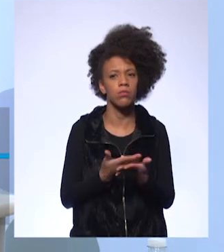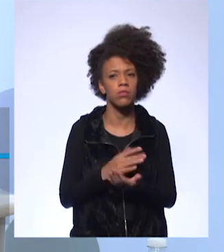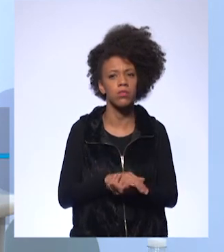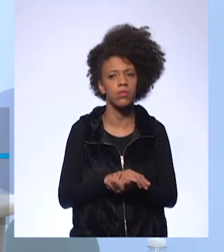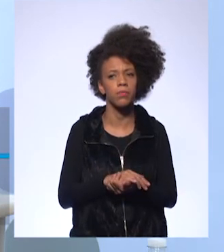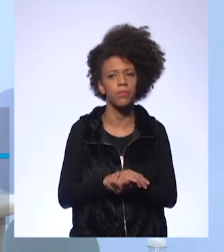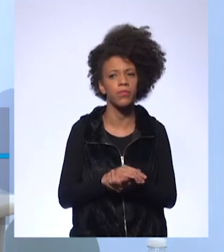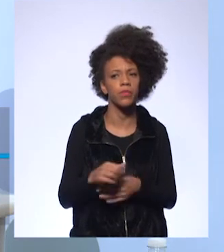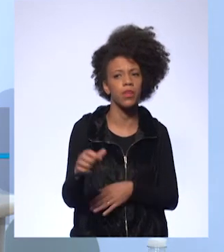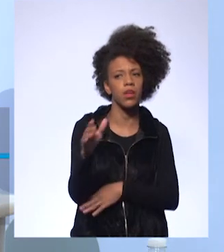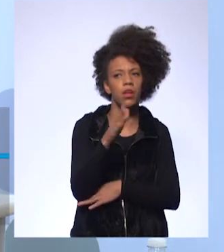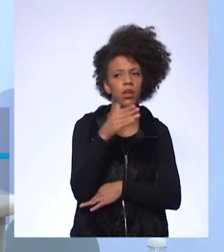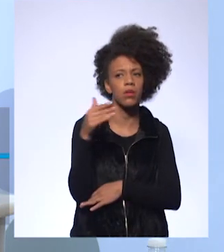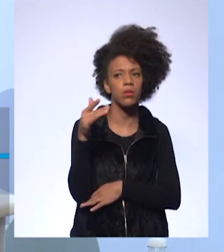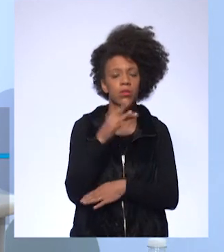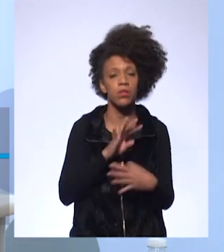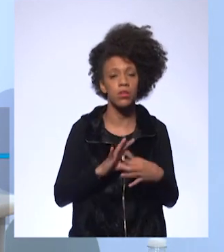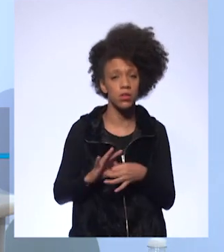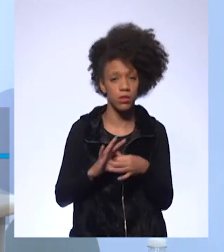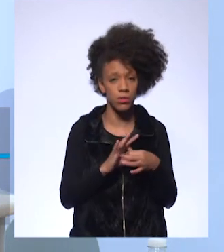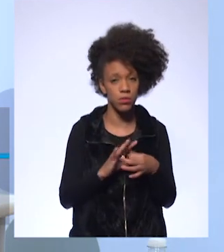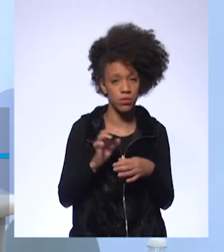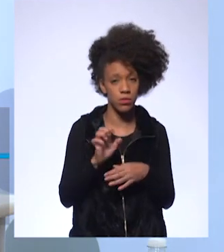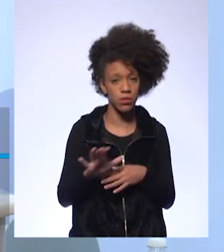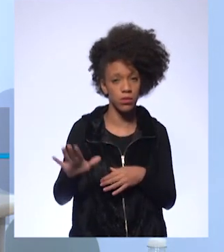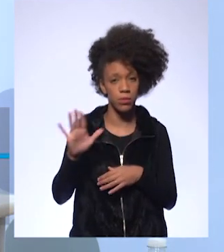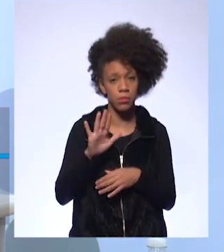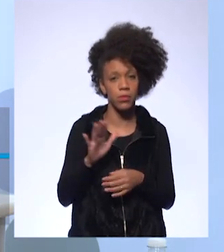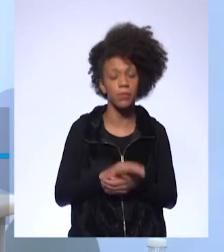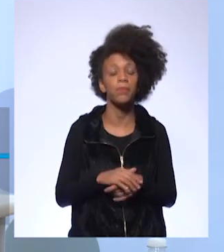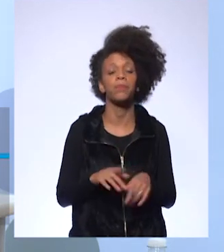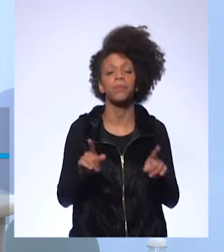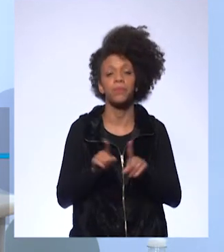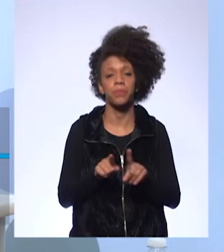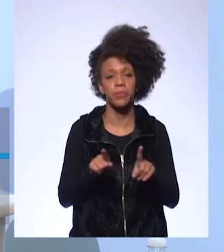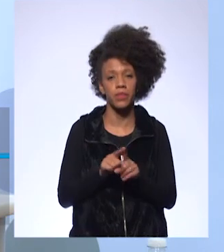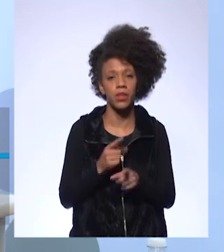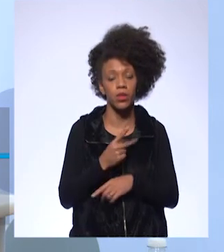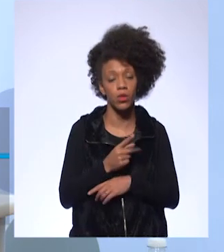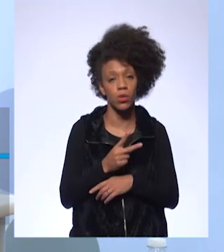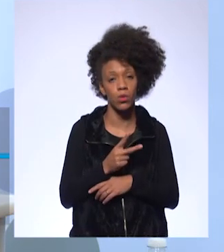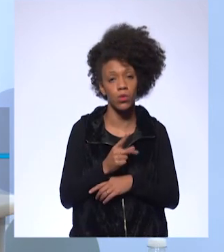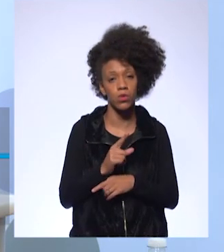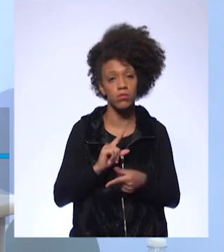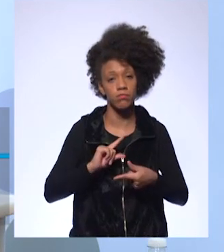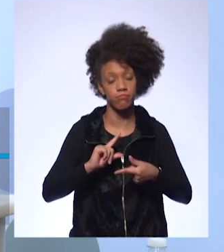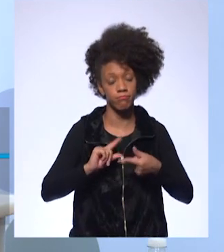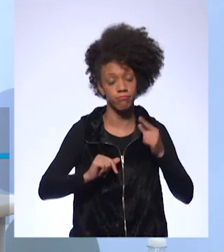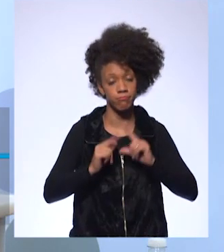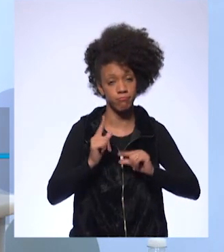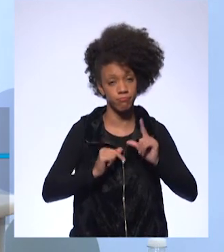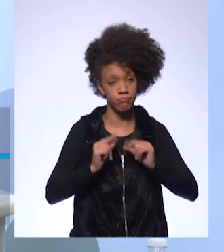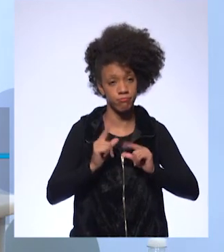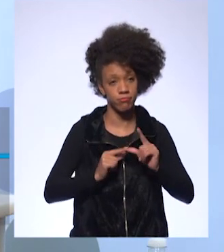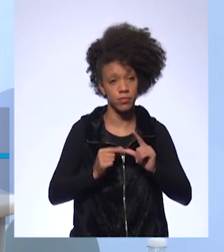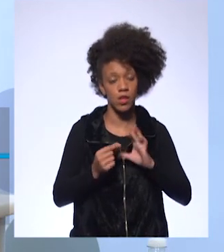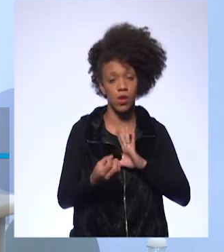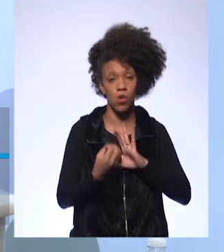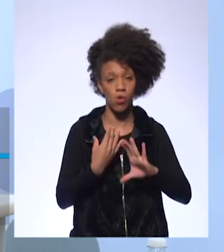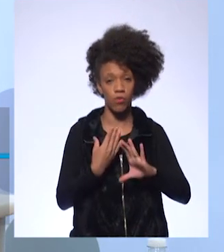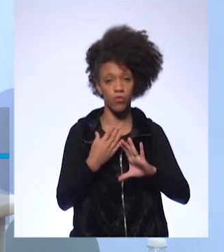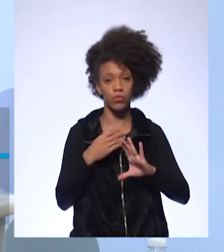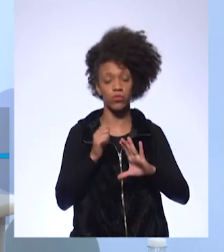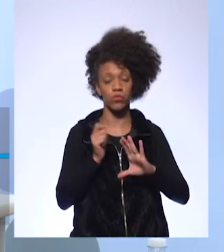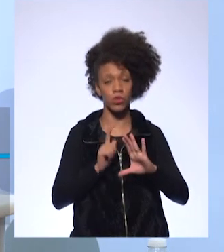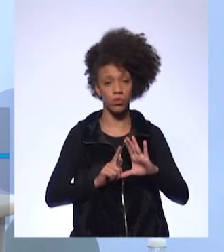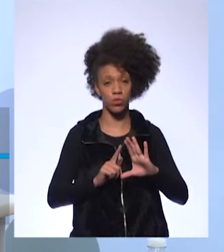vamos ver aí a bandeira da União Europeia. A bandeira da União Europeia ela também tem 12 estrelas, né, com um fundo azul. Tá? Então, ela tem